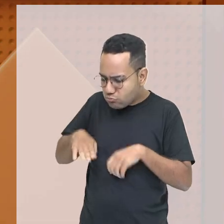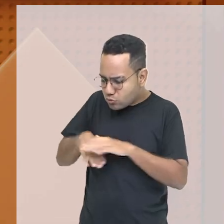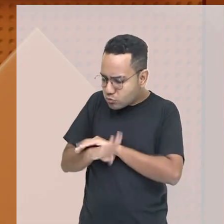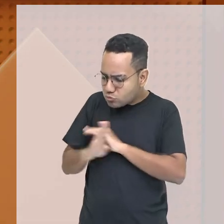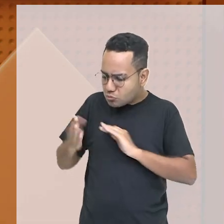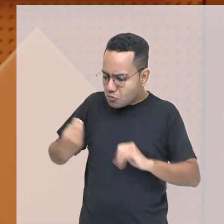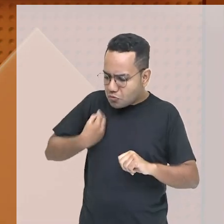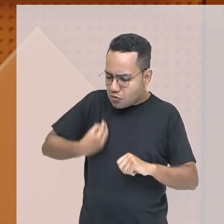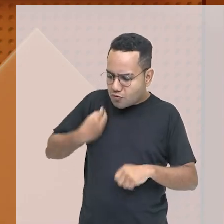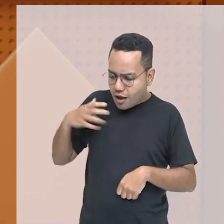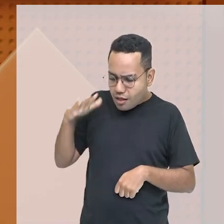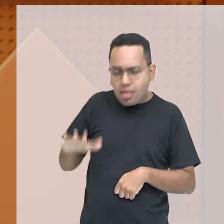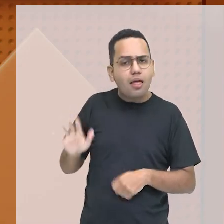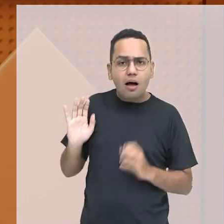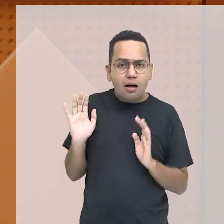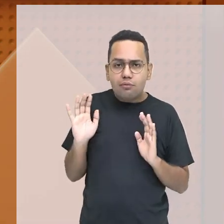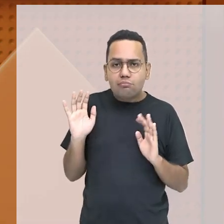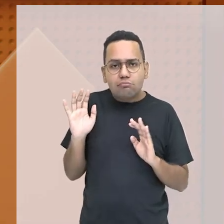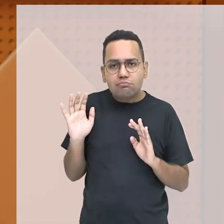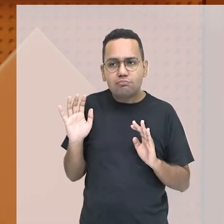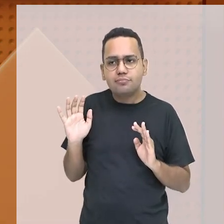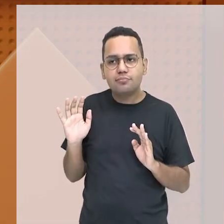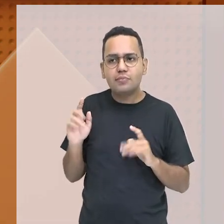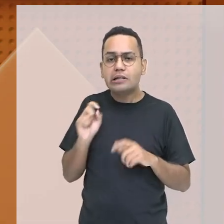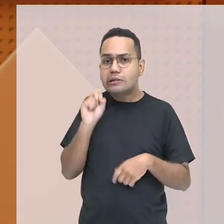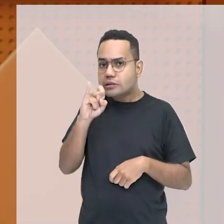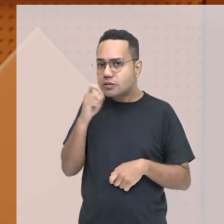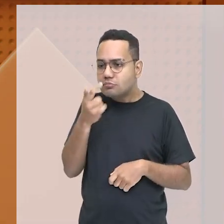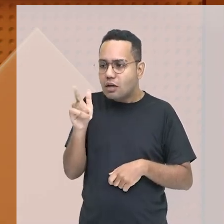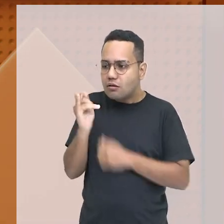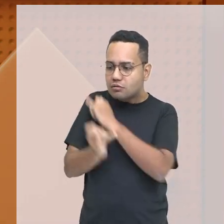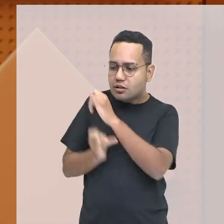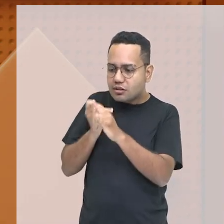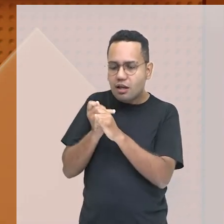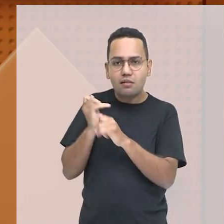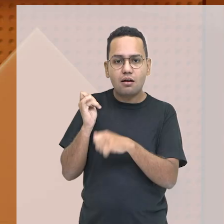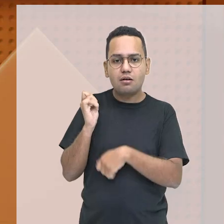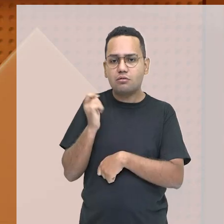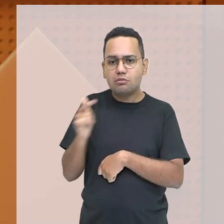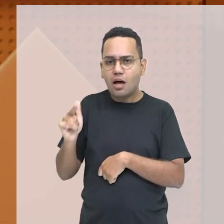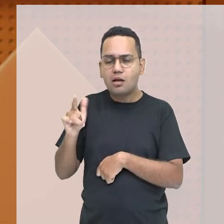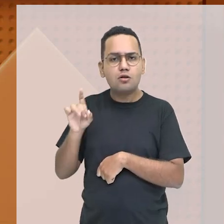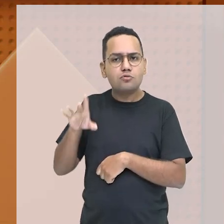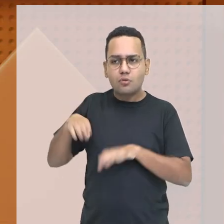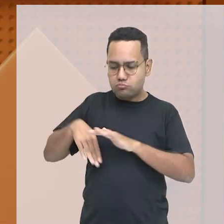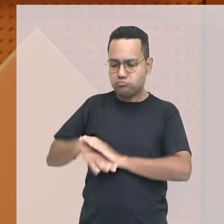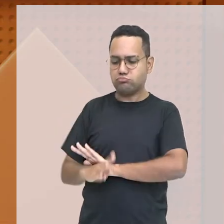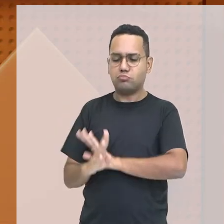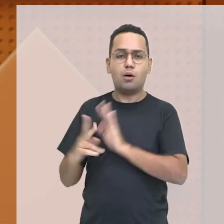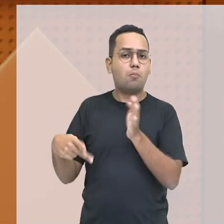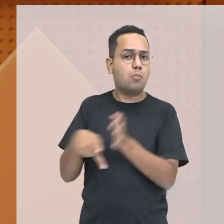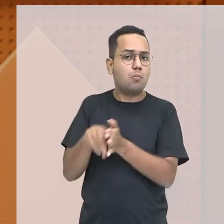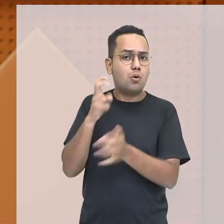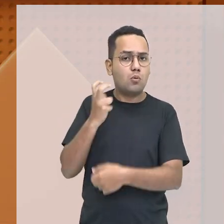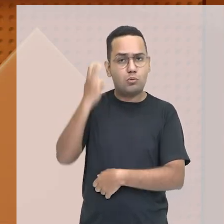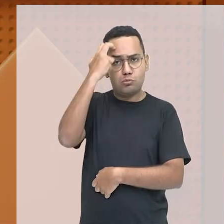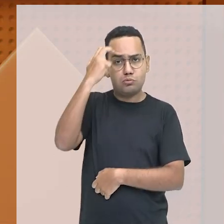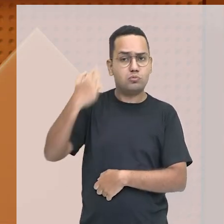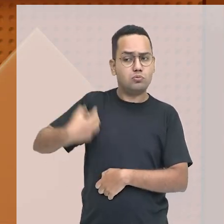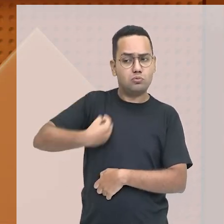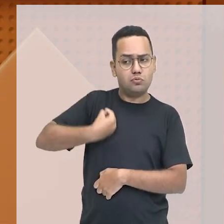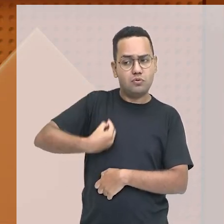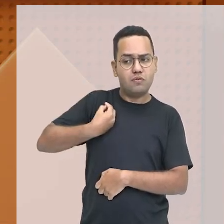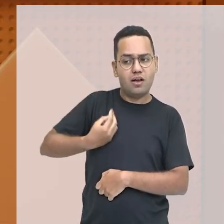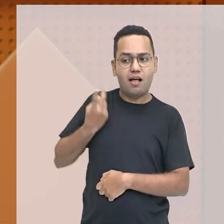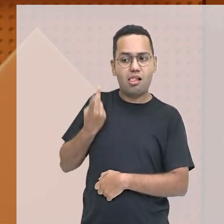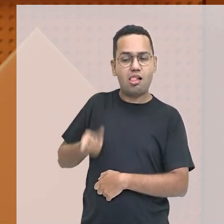acaso, não têm um acesso à internet, eles vivem ali a sua cultura, o seu modo de vida ali já há muito